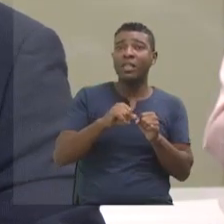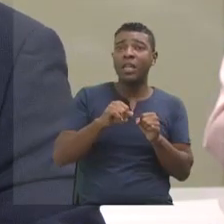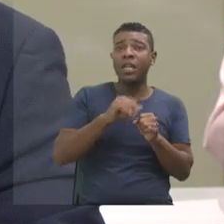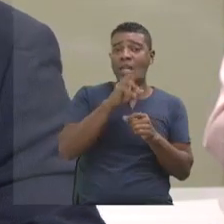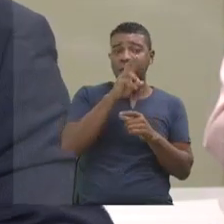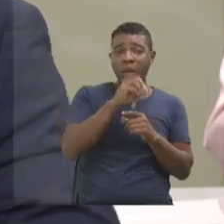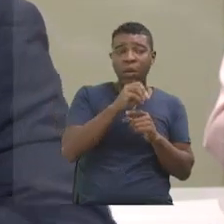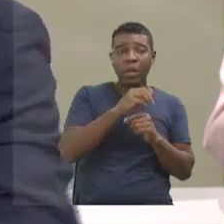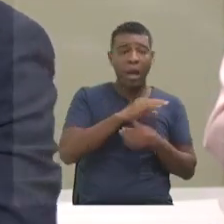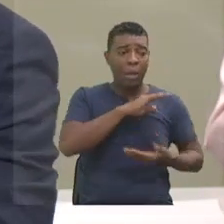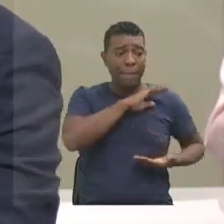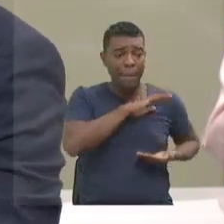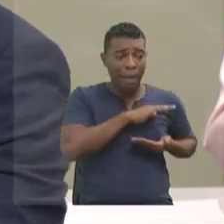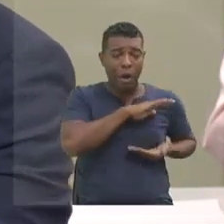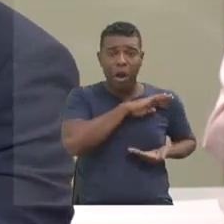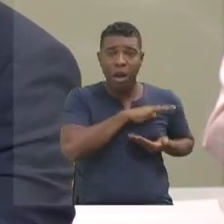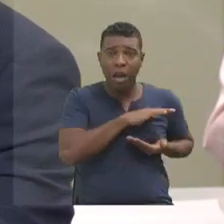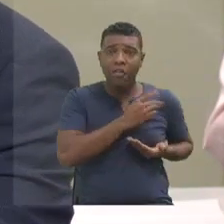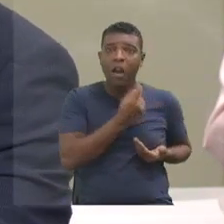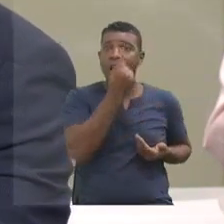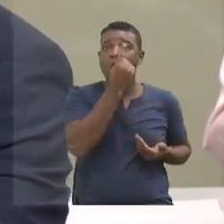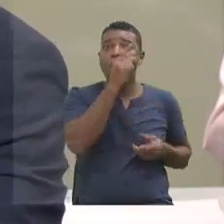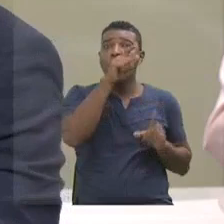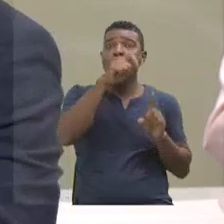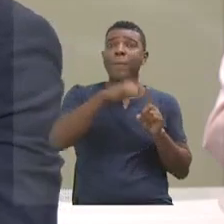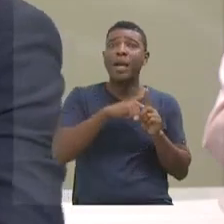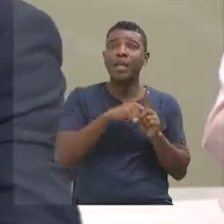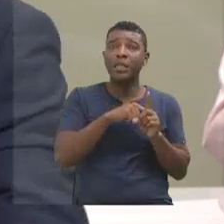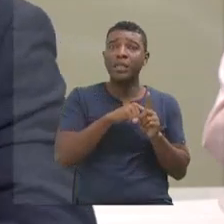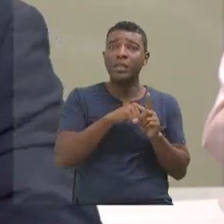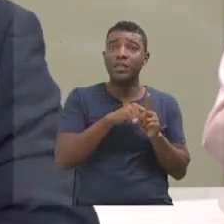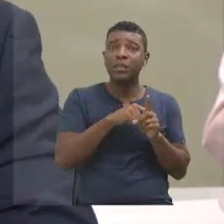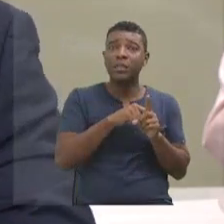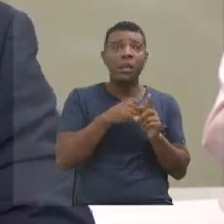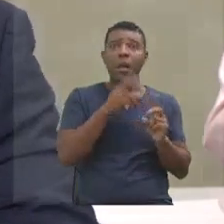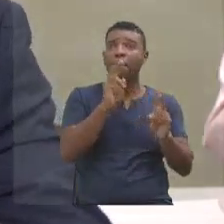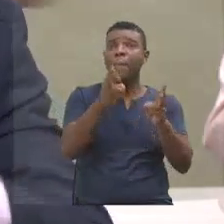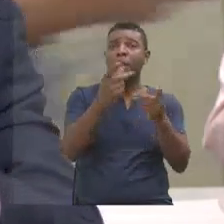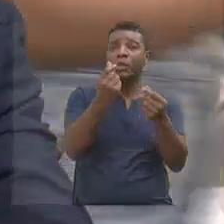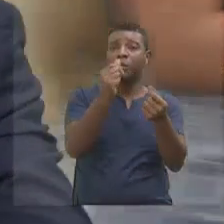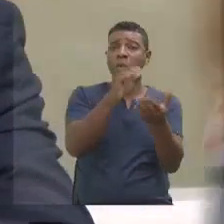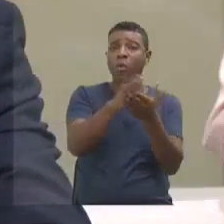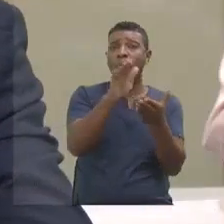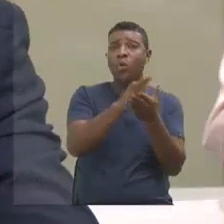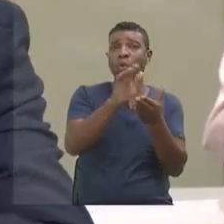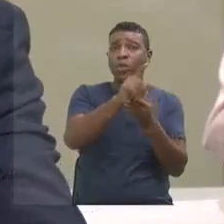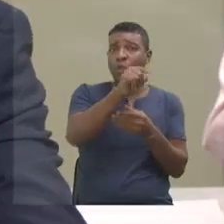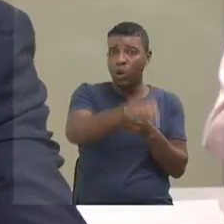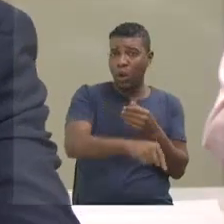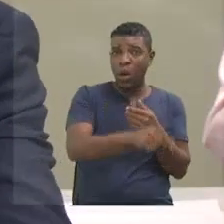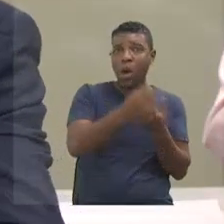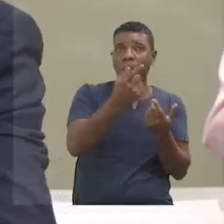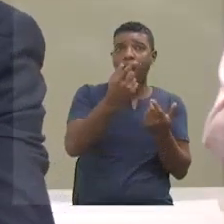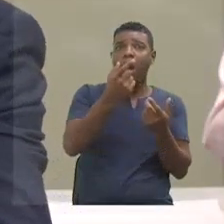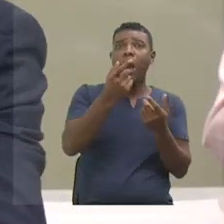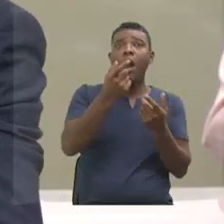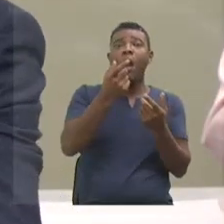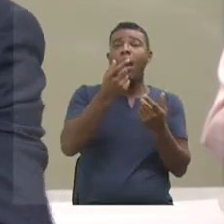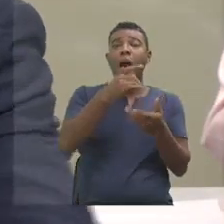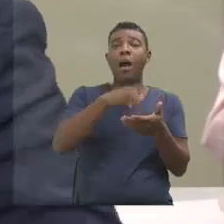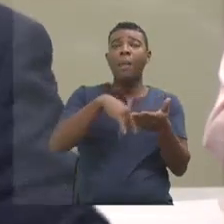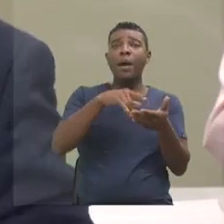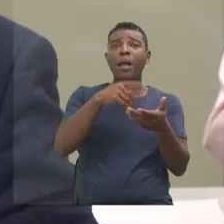mês então 50 mamografias realizadas em um mês vai ter o mesmo custo daquele aparelho que opera com 50